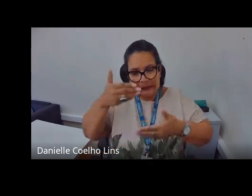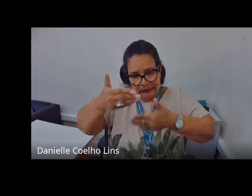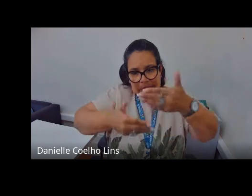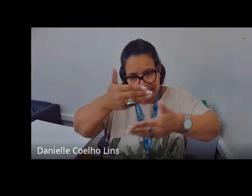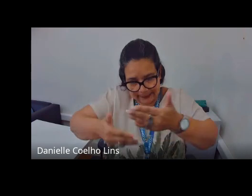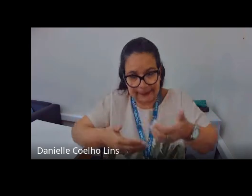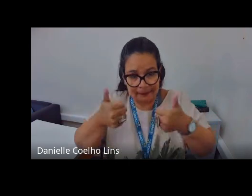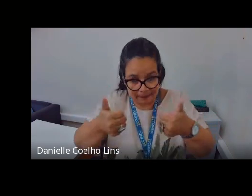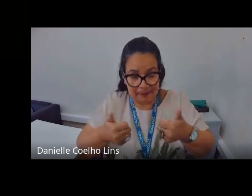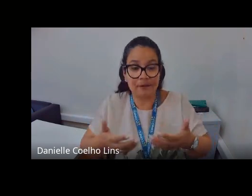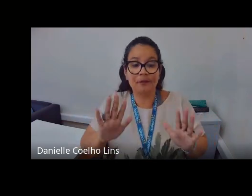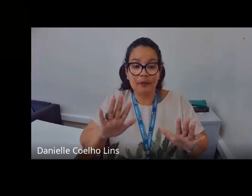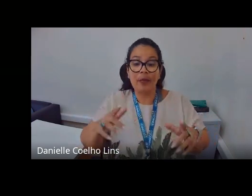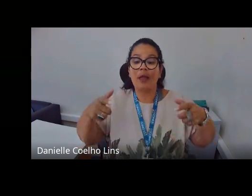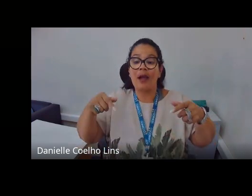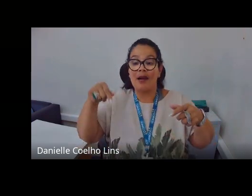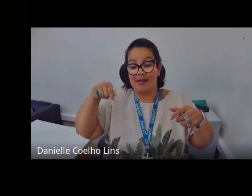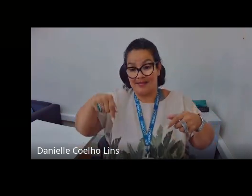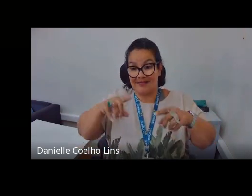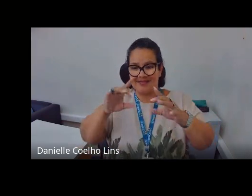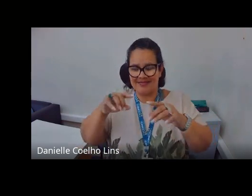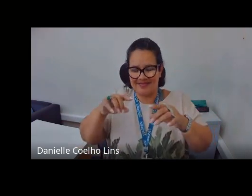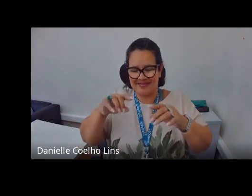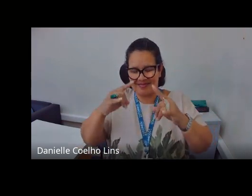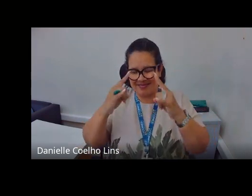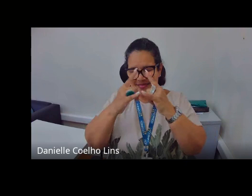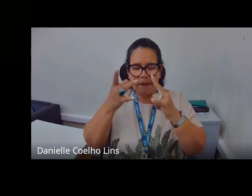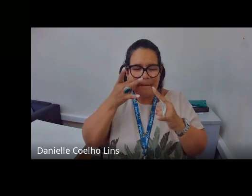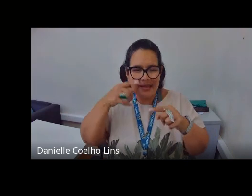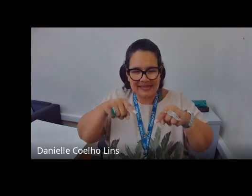E esse momento a gente está